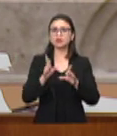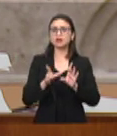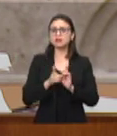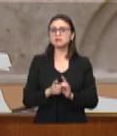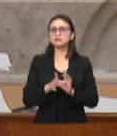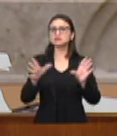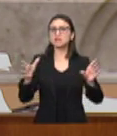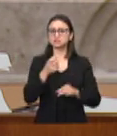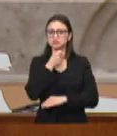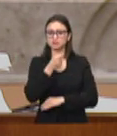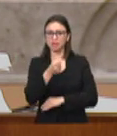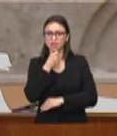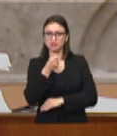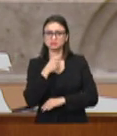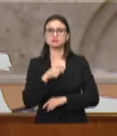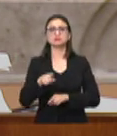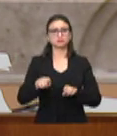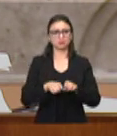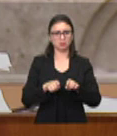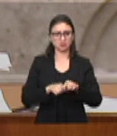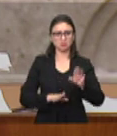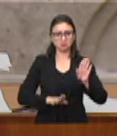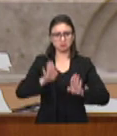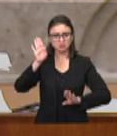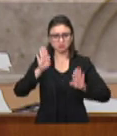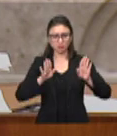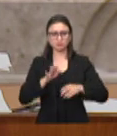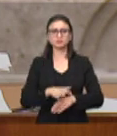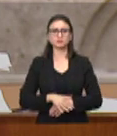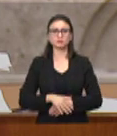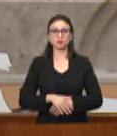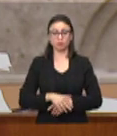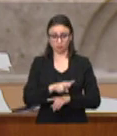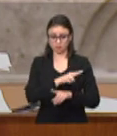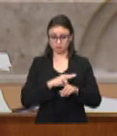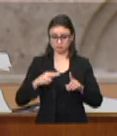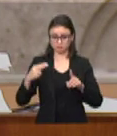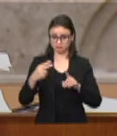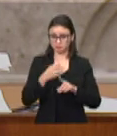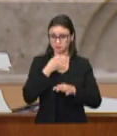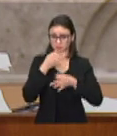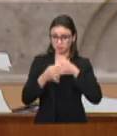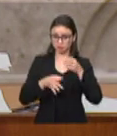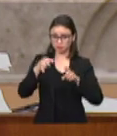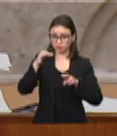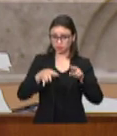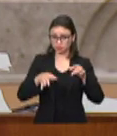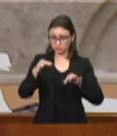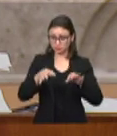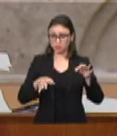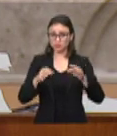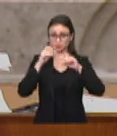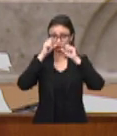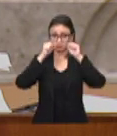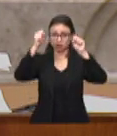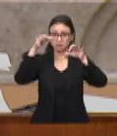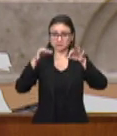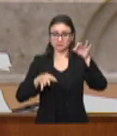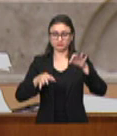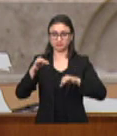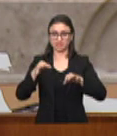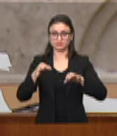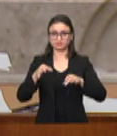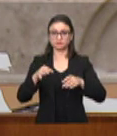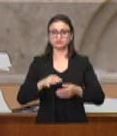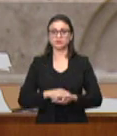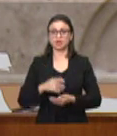de imprensa e de manifestação. Do ponto de vista jurisdicional, no Superior Tribunal de Justiça, de que ele